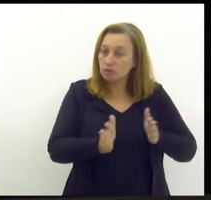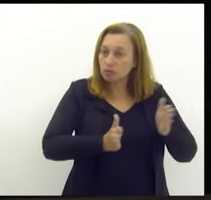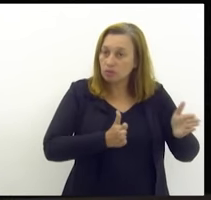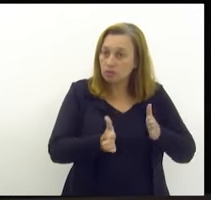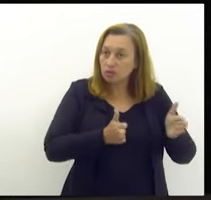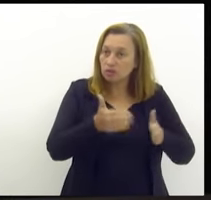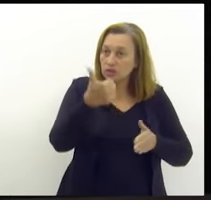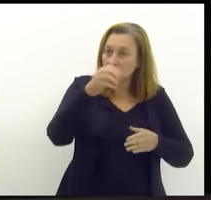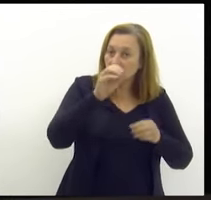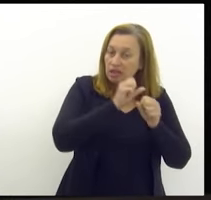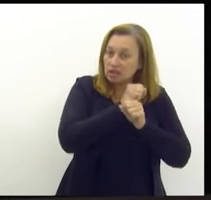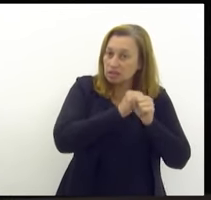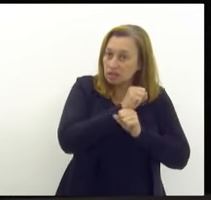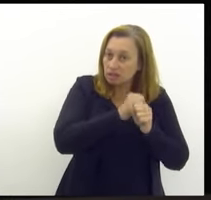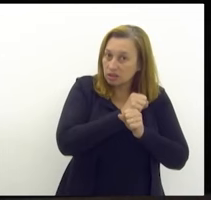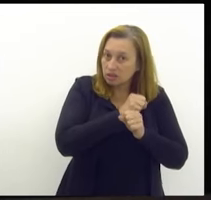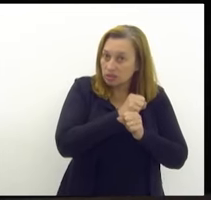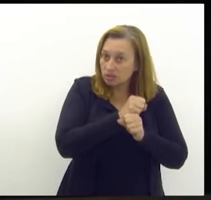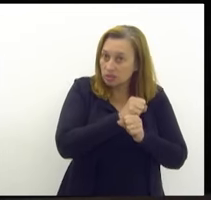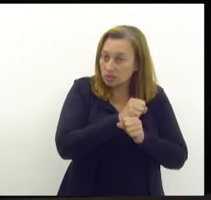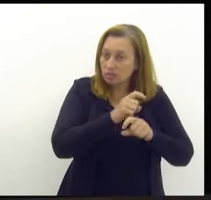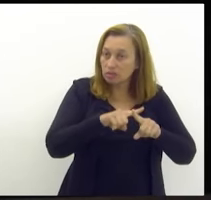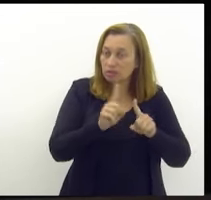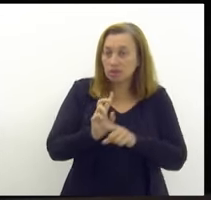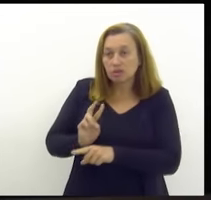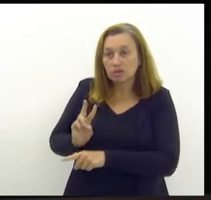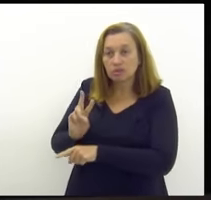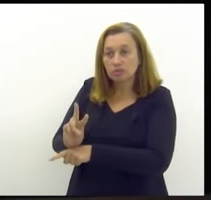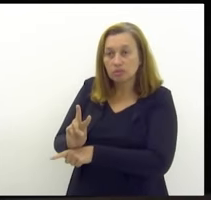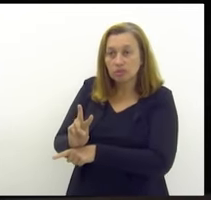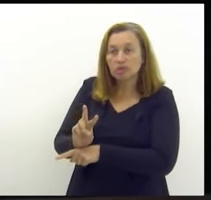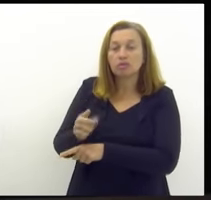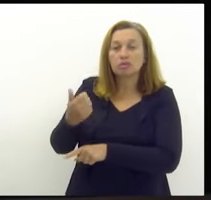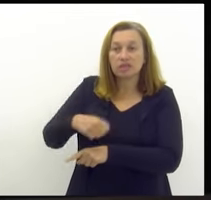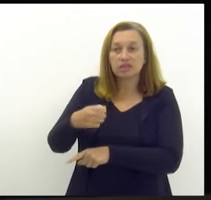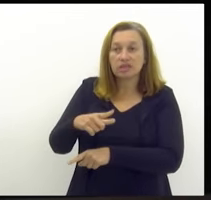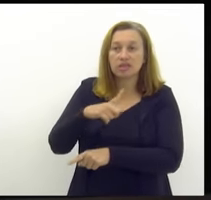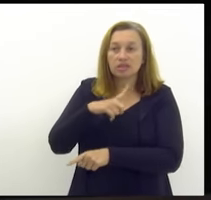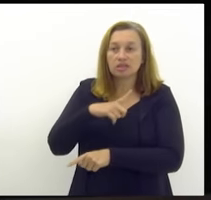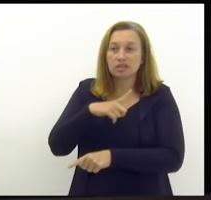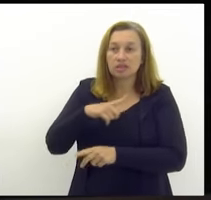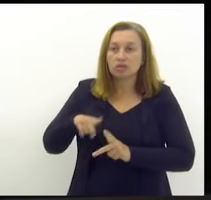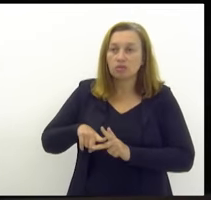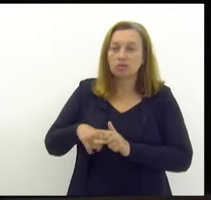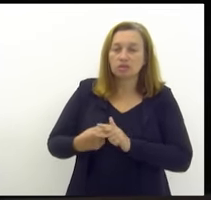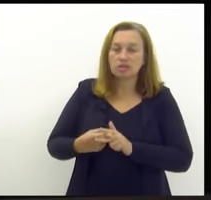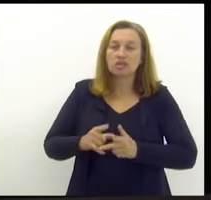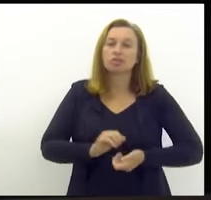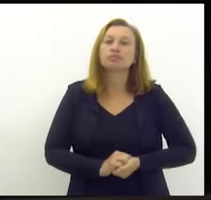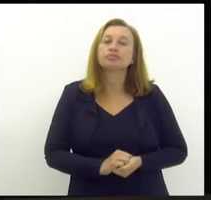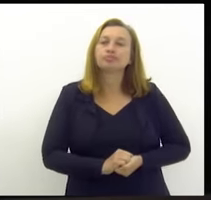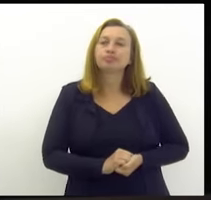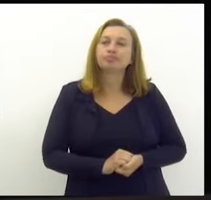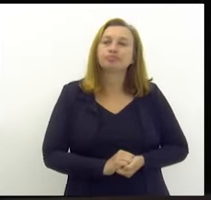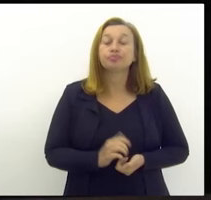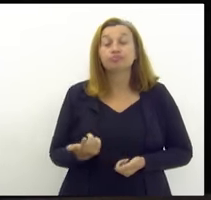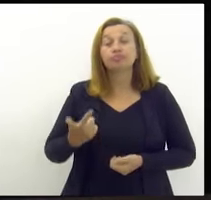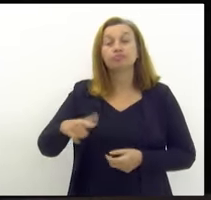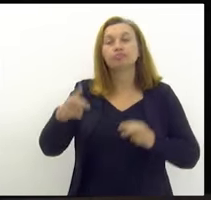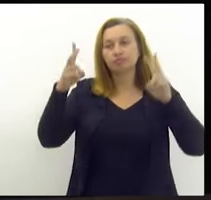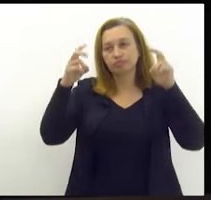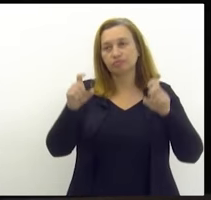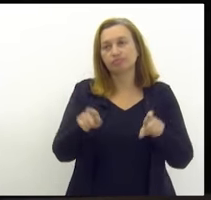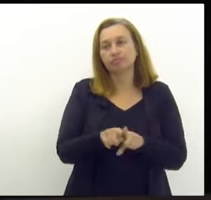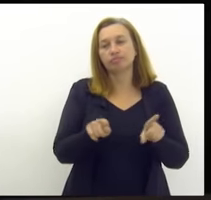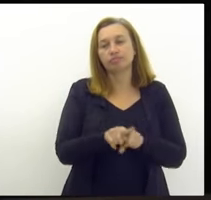10 anos sendo que esse empréstimo deverá ter a sua correção monetária a outra questão que eu